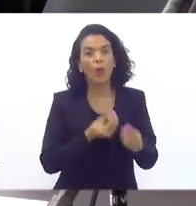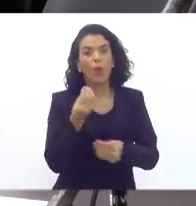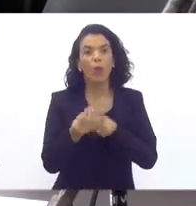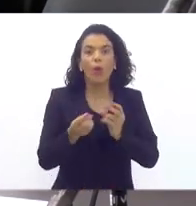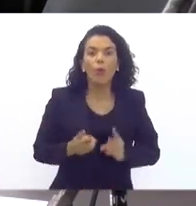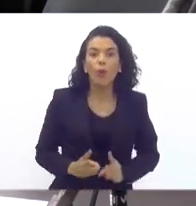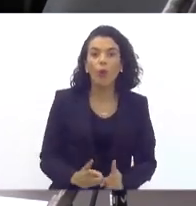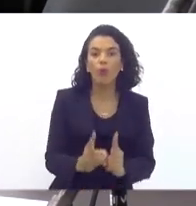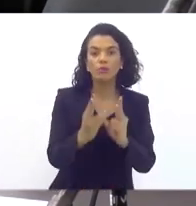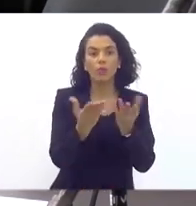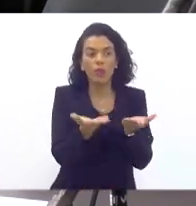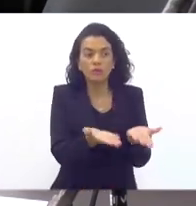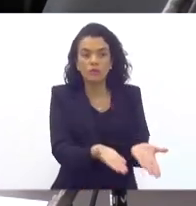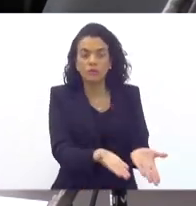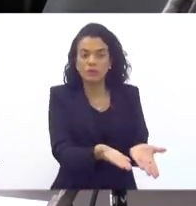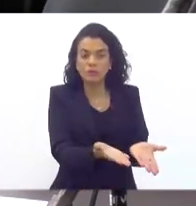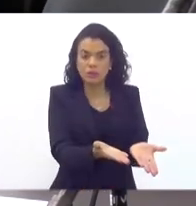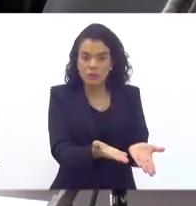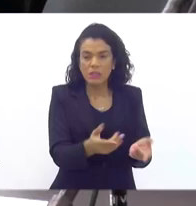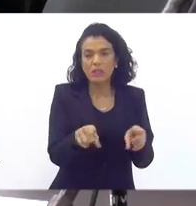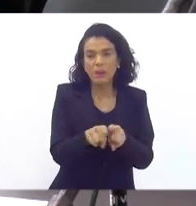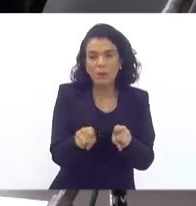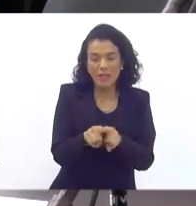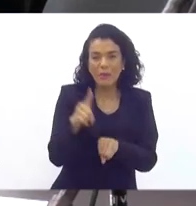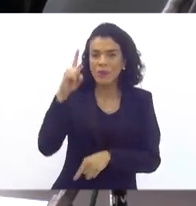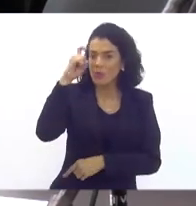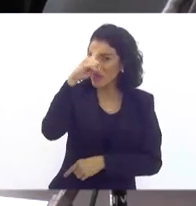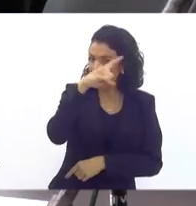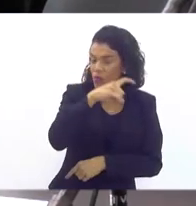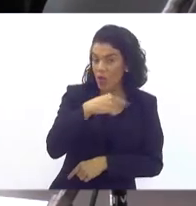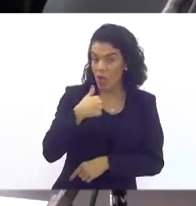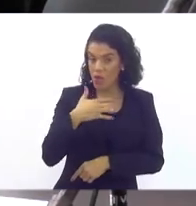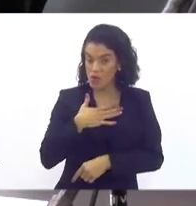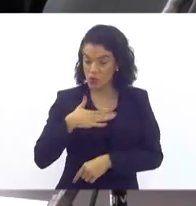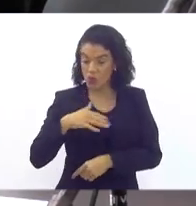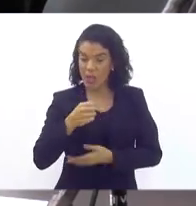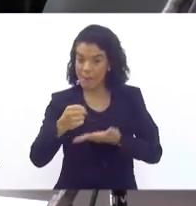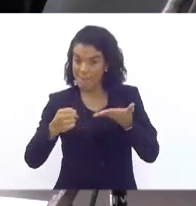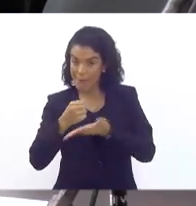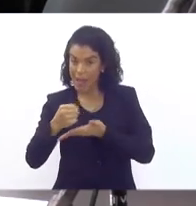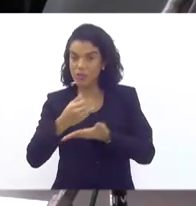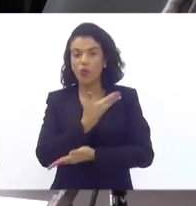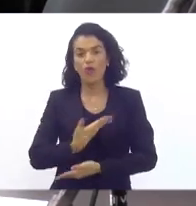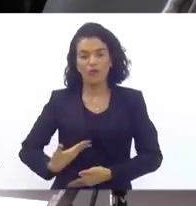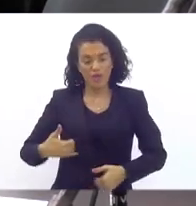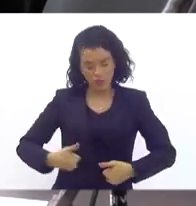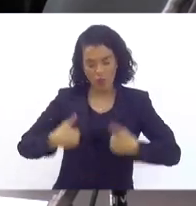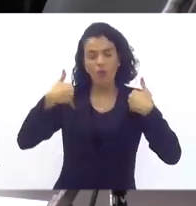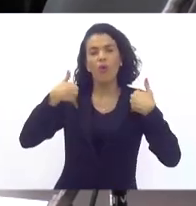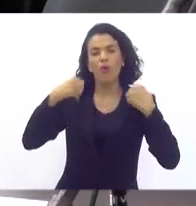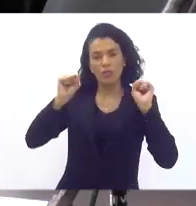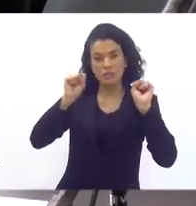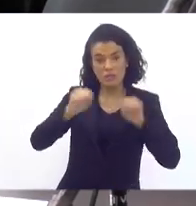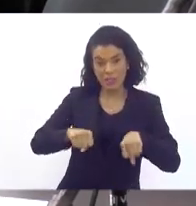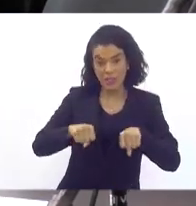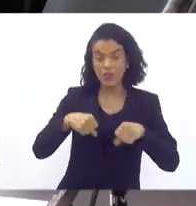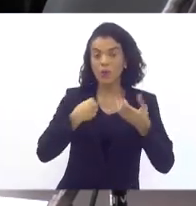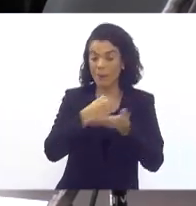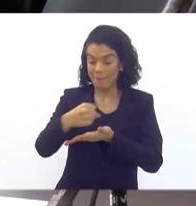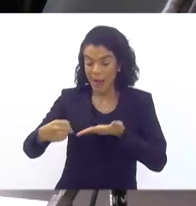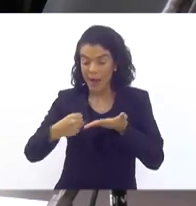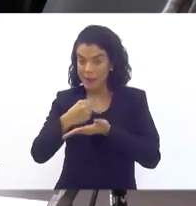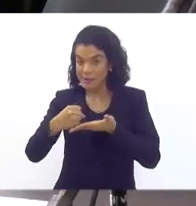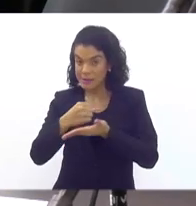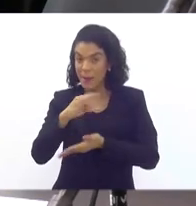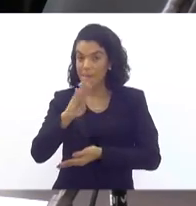que se continua do jeito que tá E aí nós temos dificuldade eu sou da base do governo com muita honra mas sou da base do governo